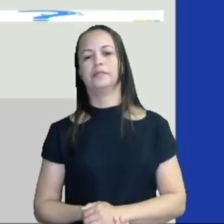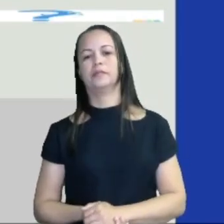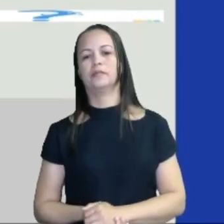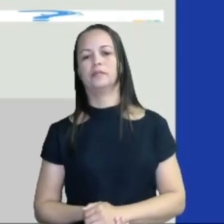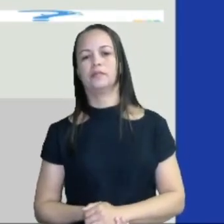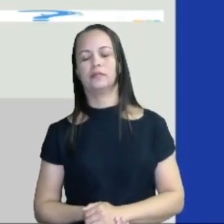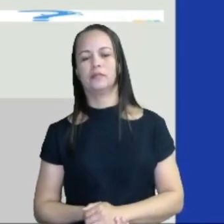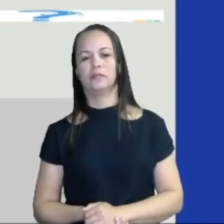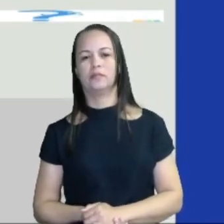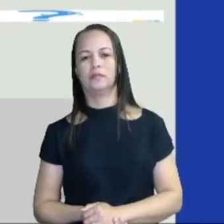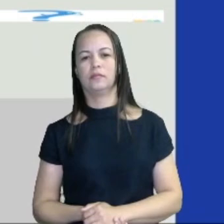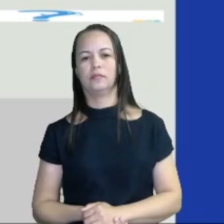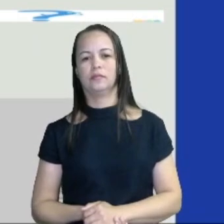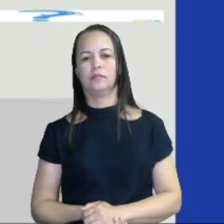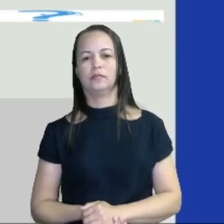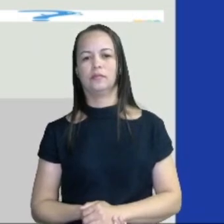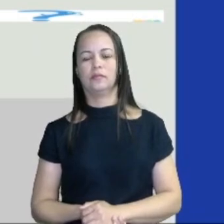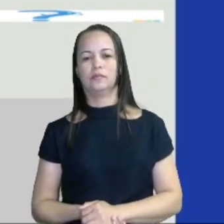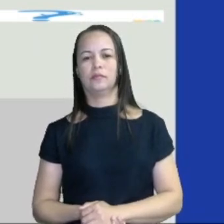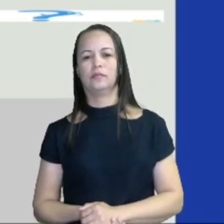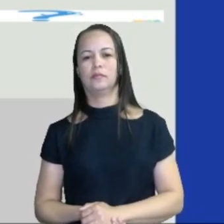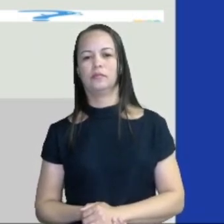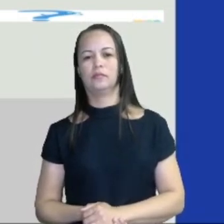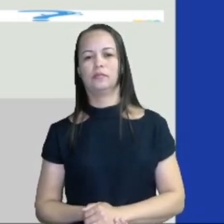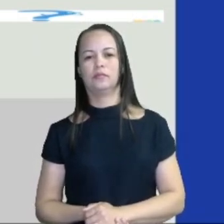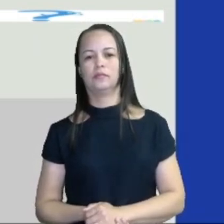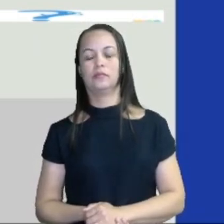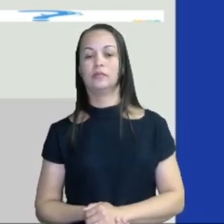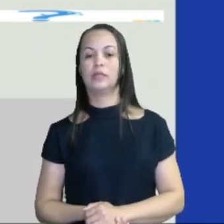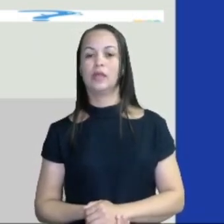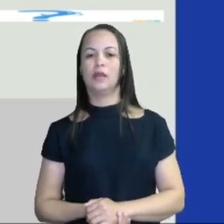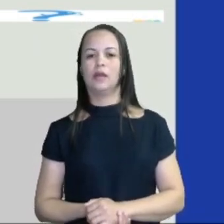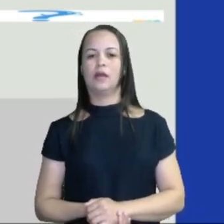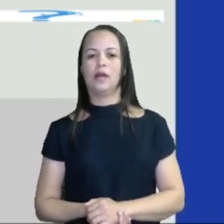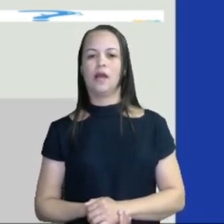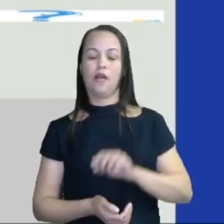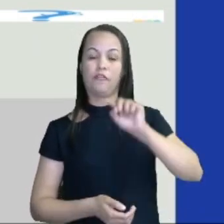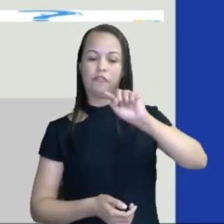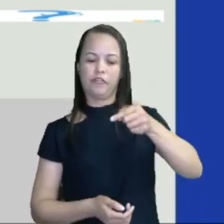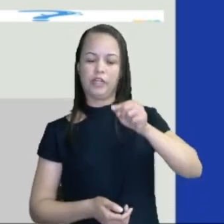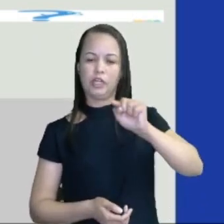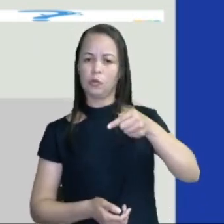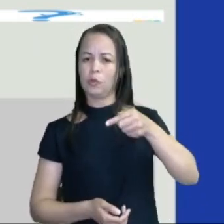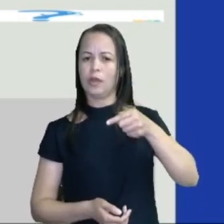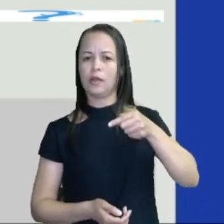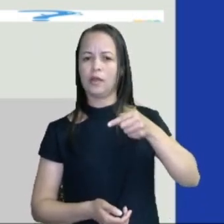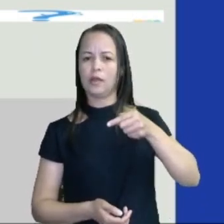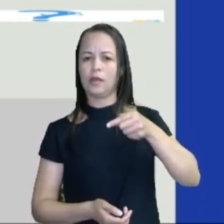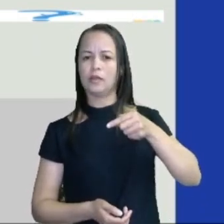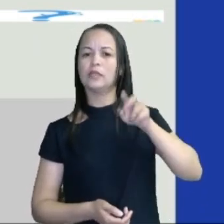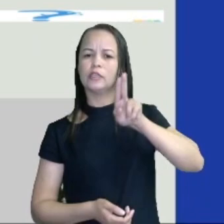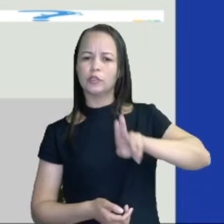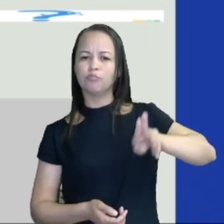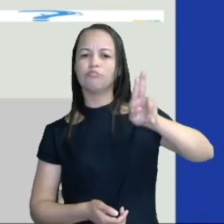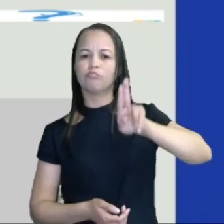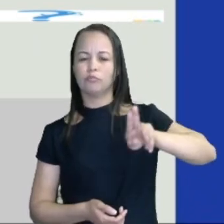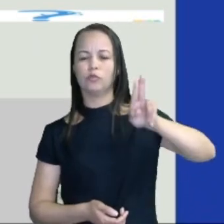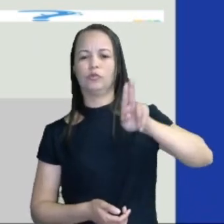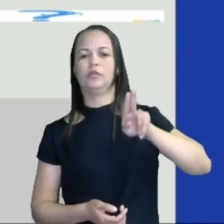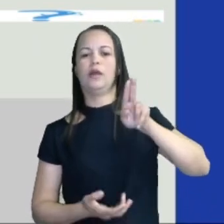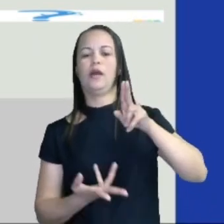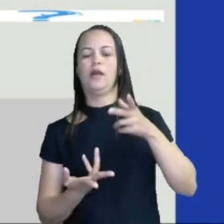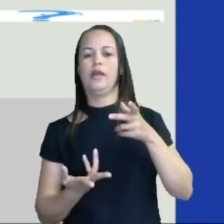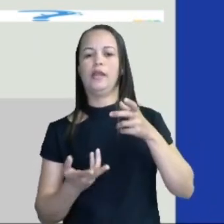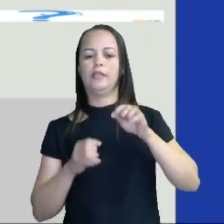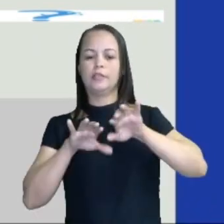Vamos lá, continuar o nosso resumão. A vírgula sempre utilizada em